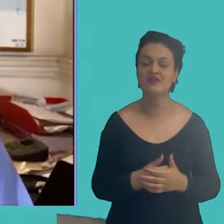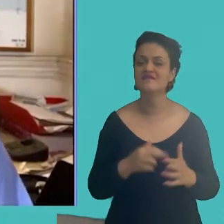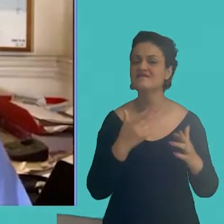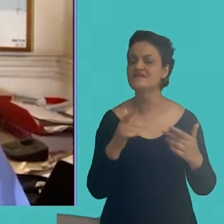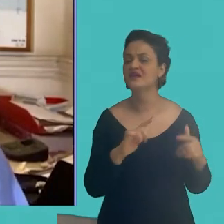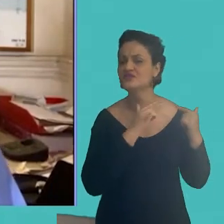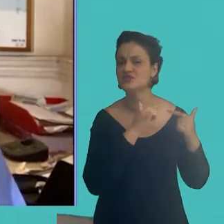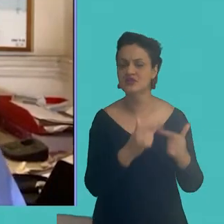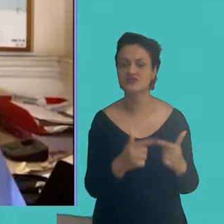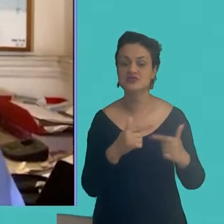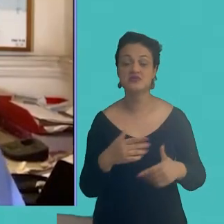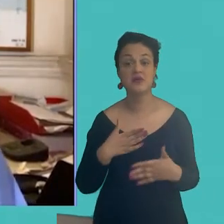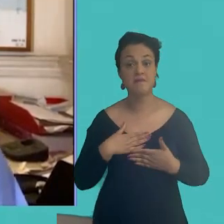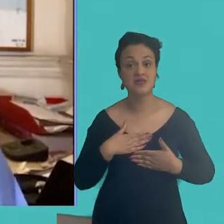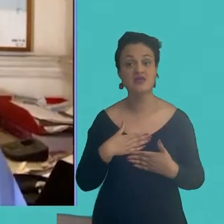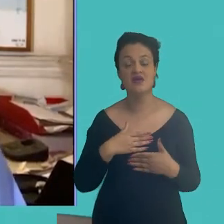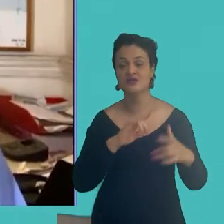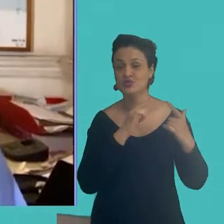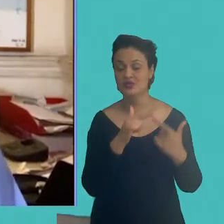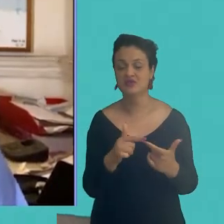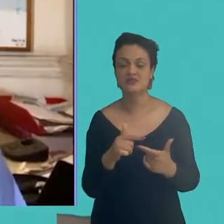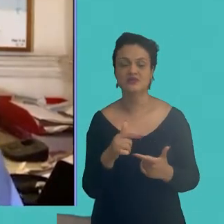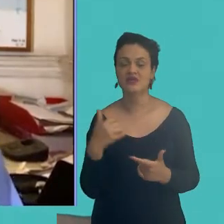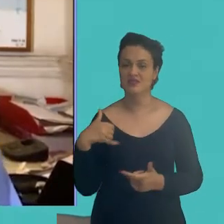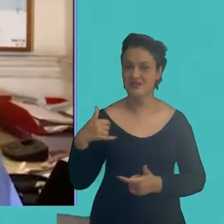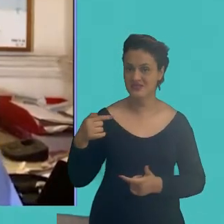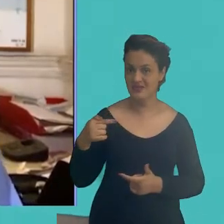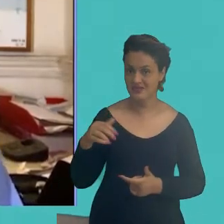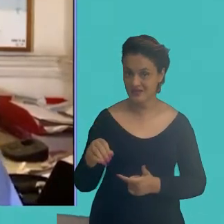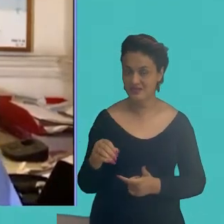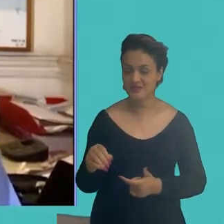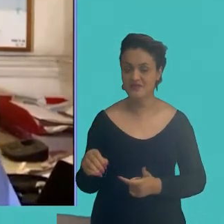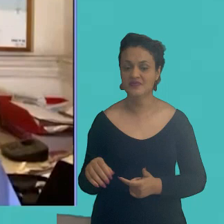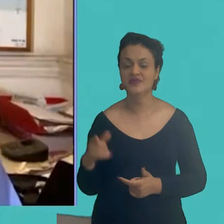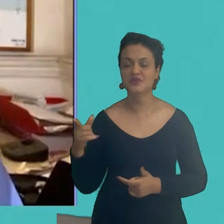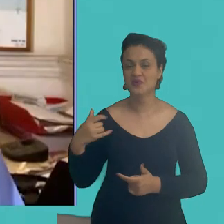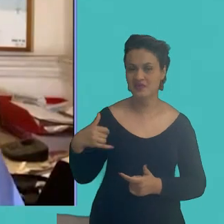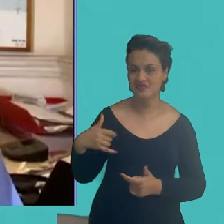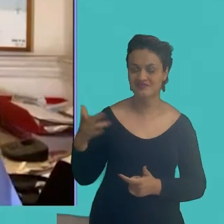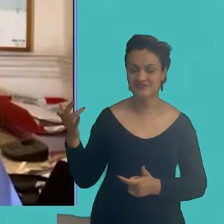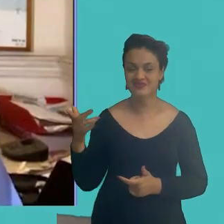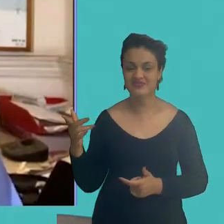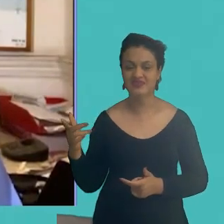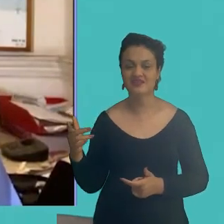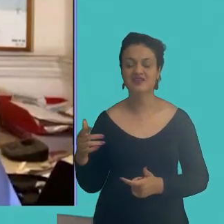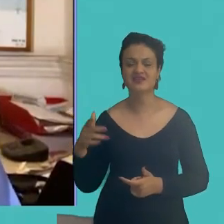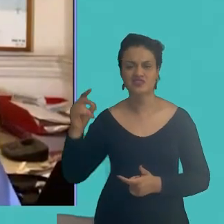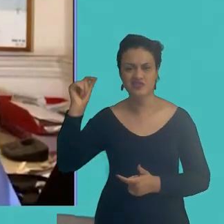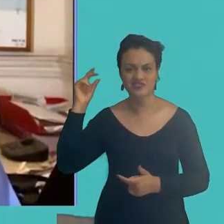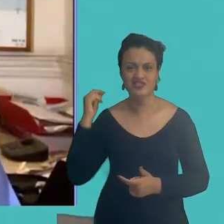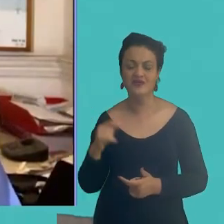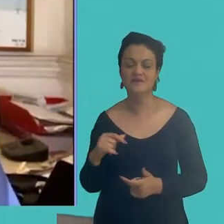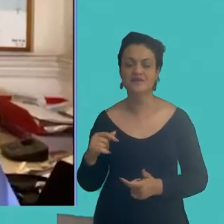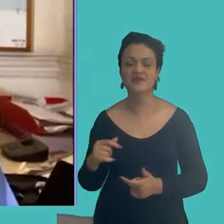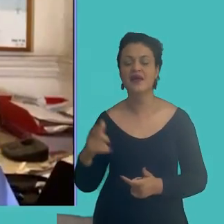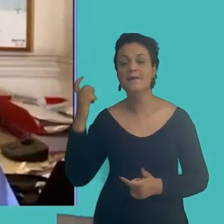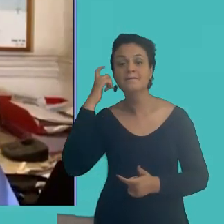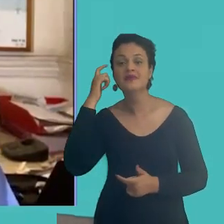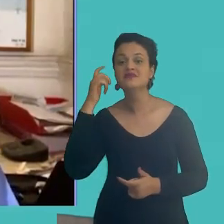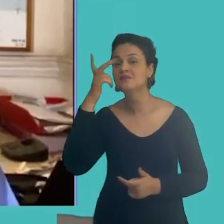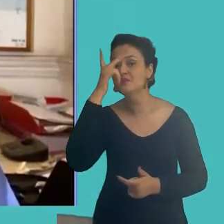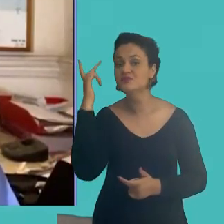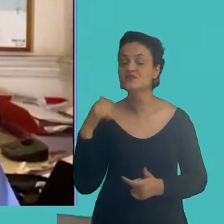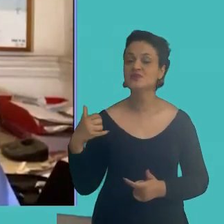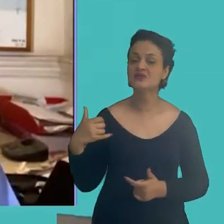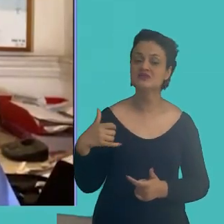minha geração. Aos 70 anos, eu já estou ali naquela geração já bem antiga, né? Imagina o pessoal que tem menos